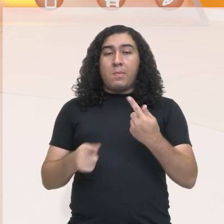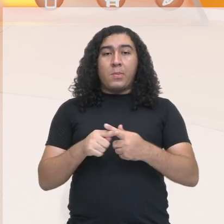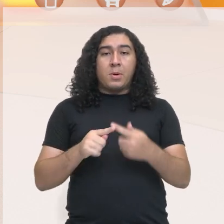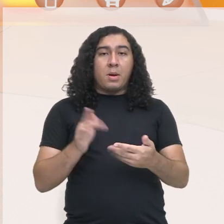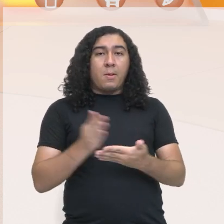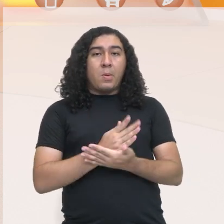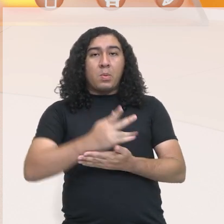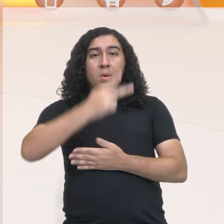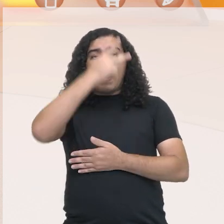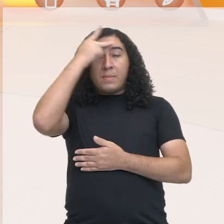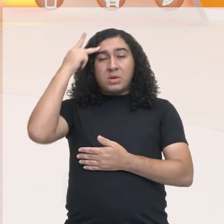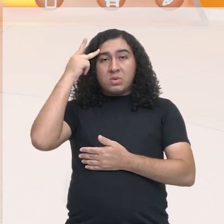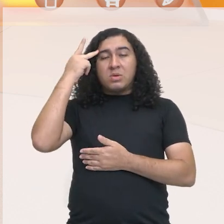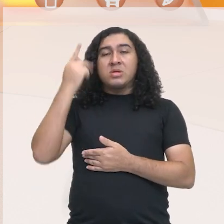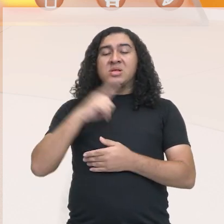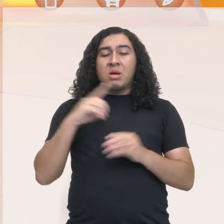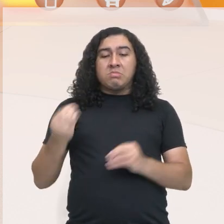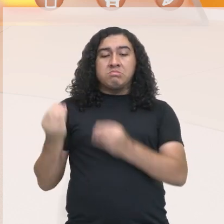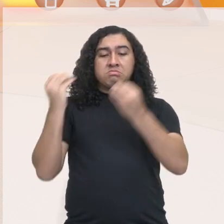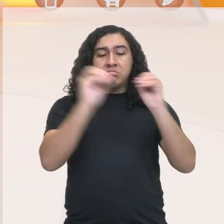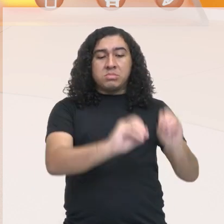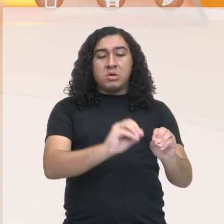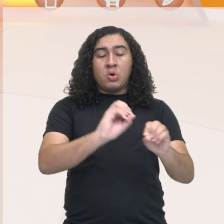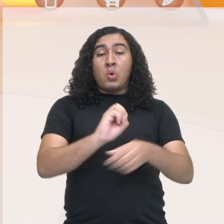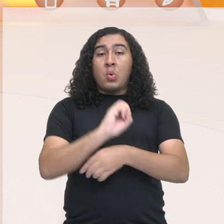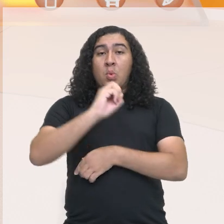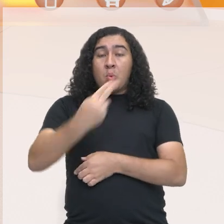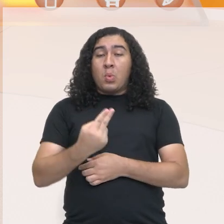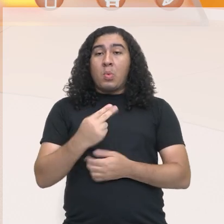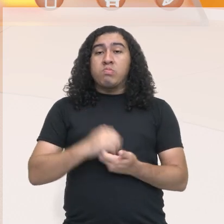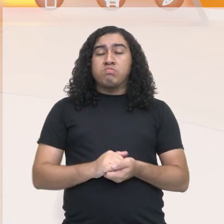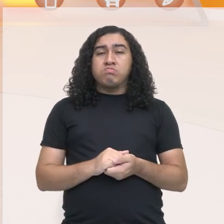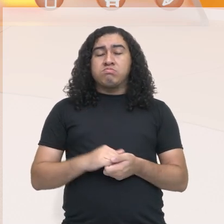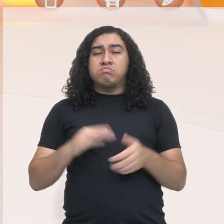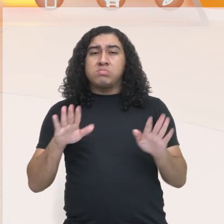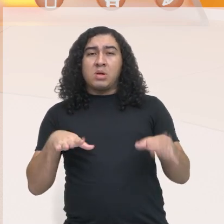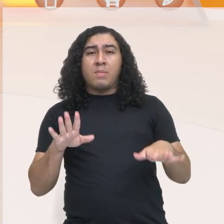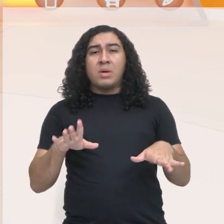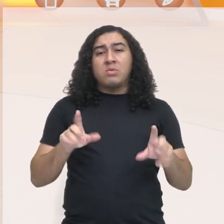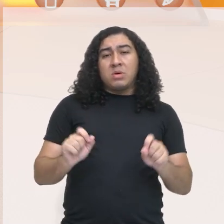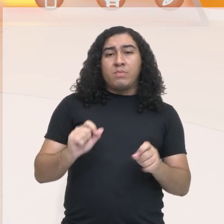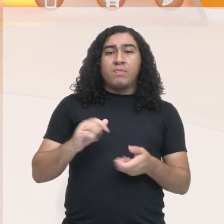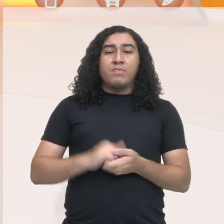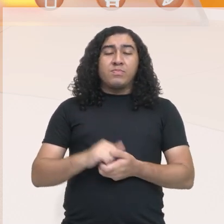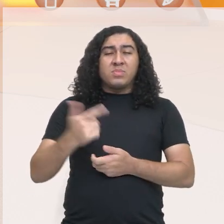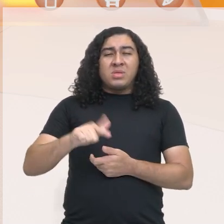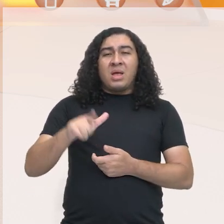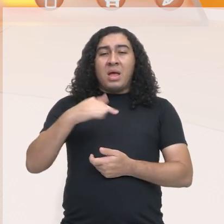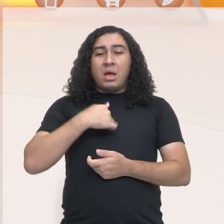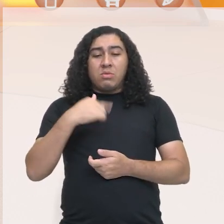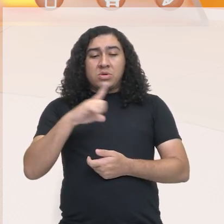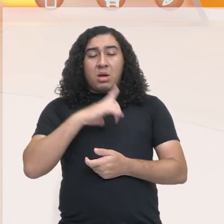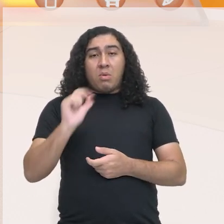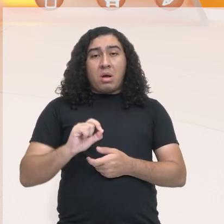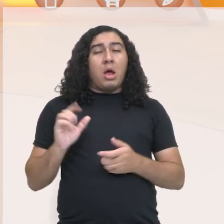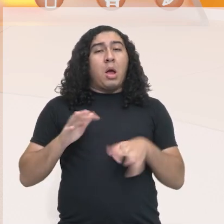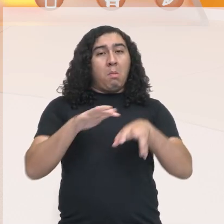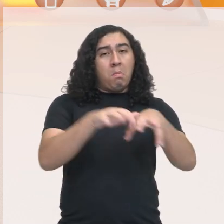me colocou ali, né? Ou de repente, como eu disse, a não ser que eu tenha tomado esse